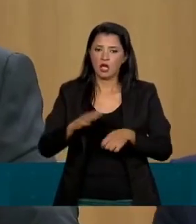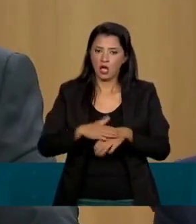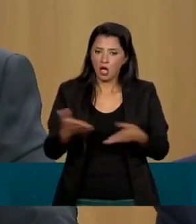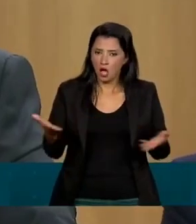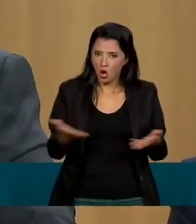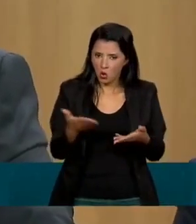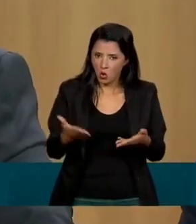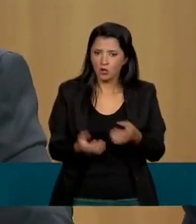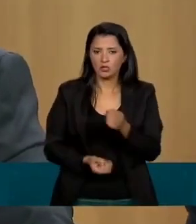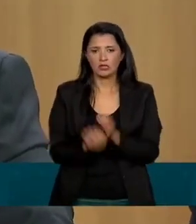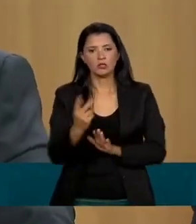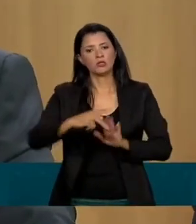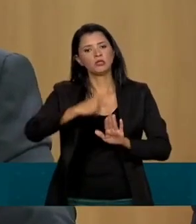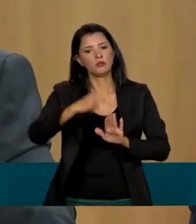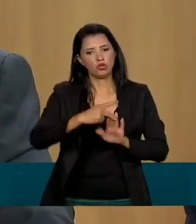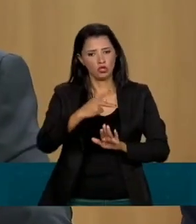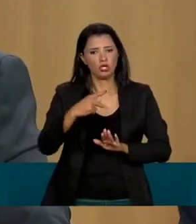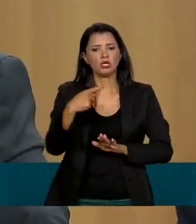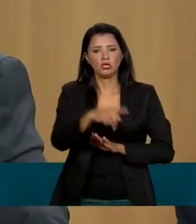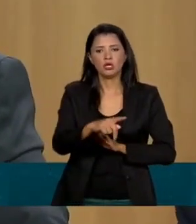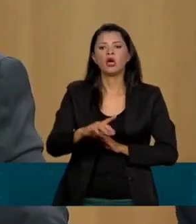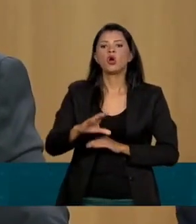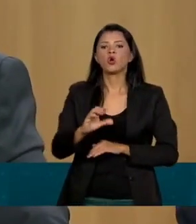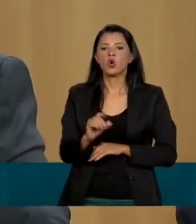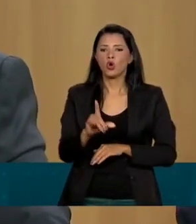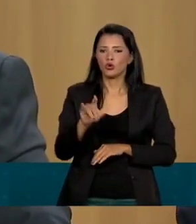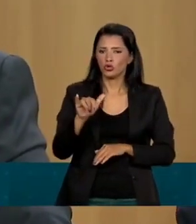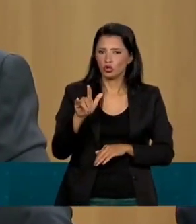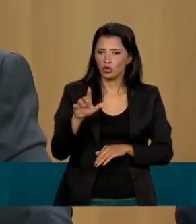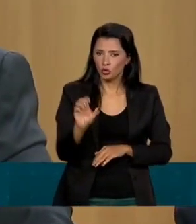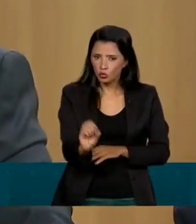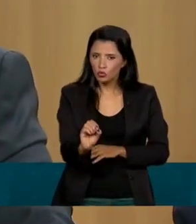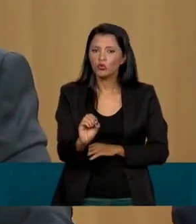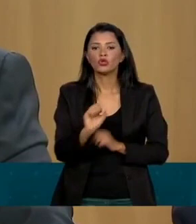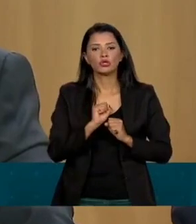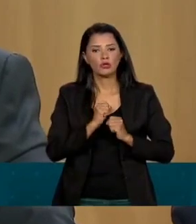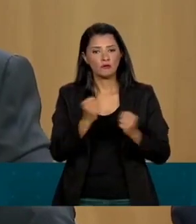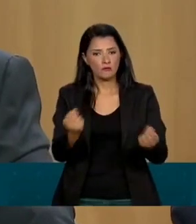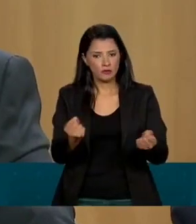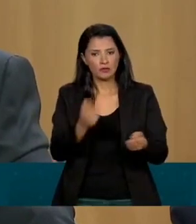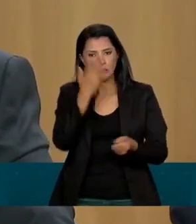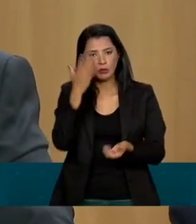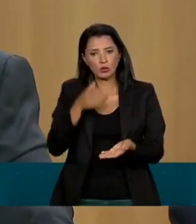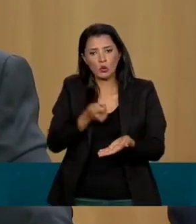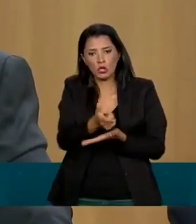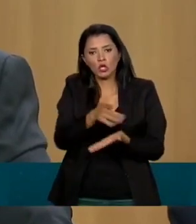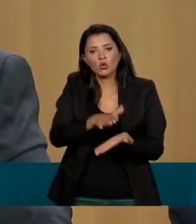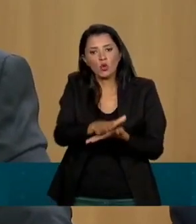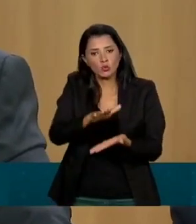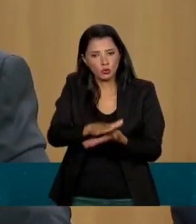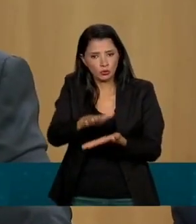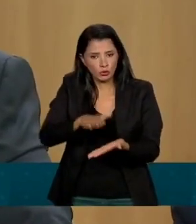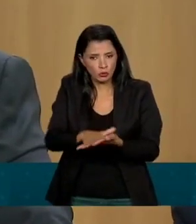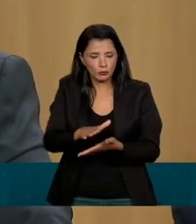com a adoção das medidas concernentes ao Código de Defesa do Consumidor. O que nós conclamamos,